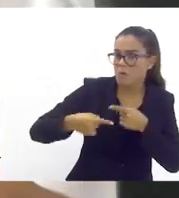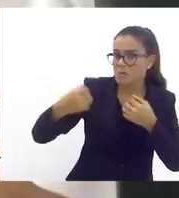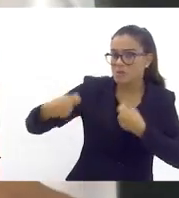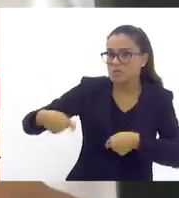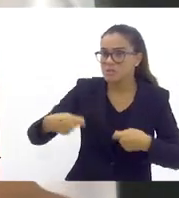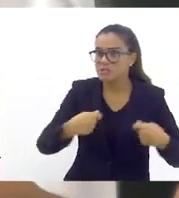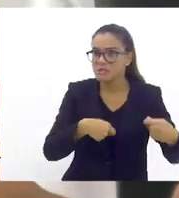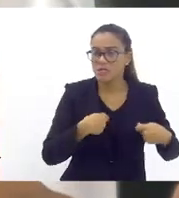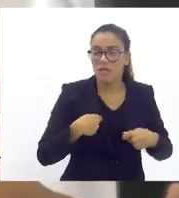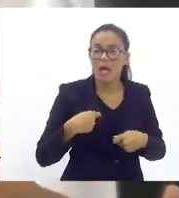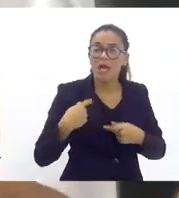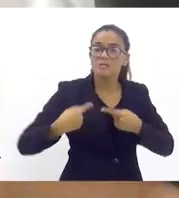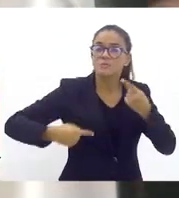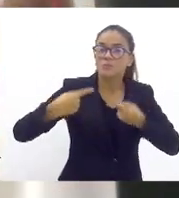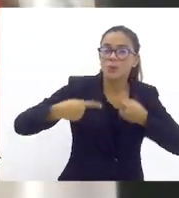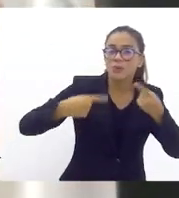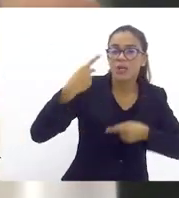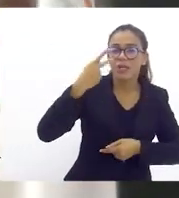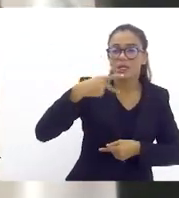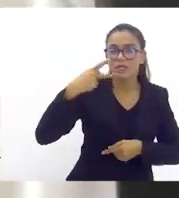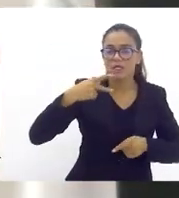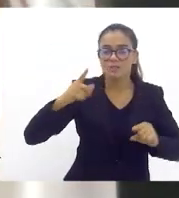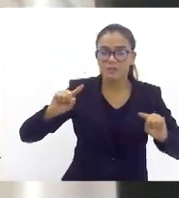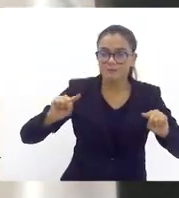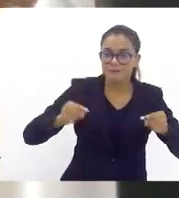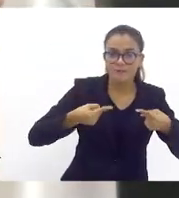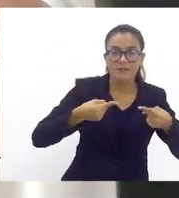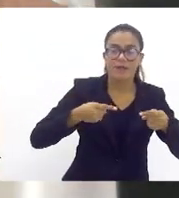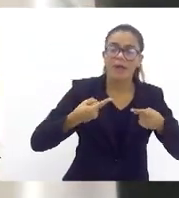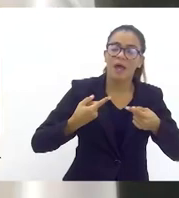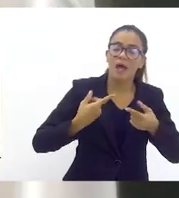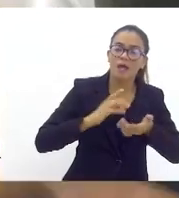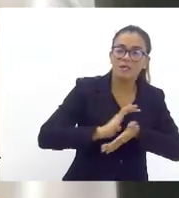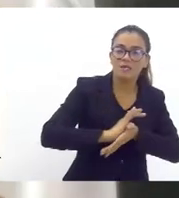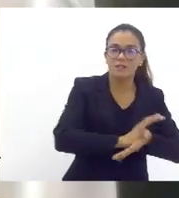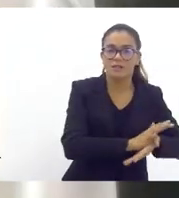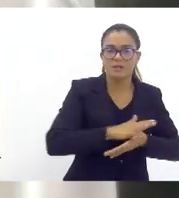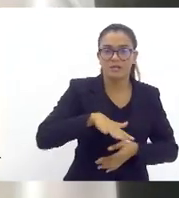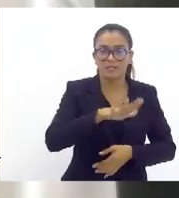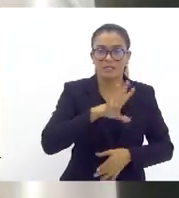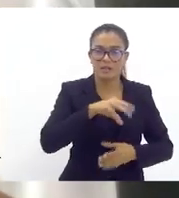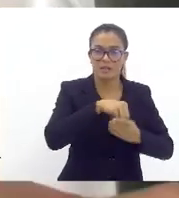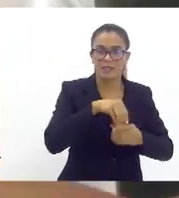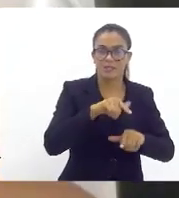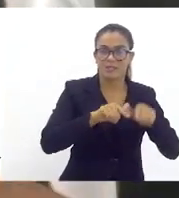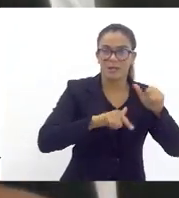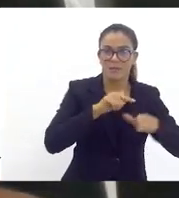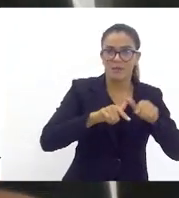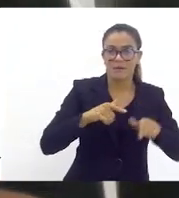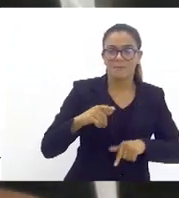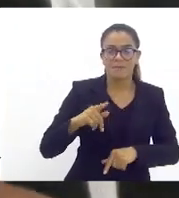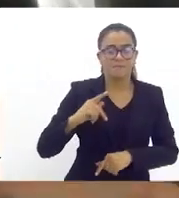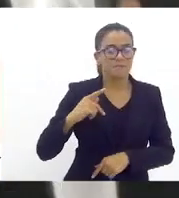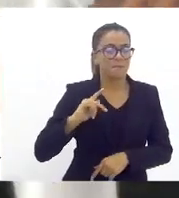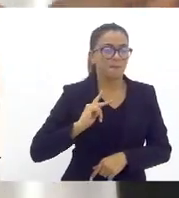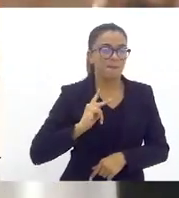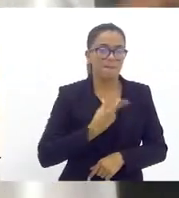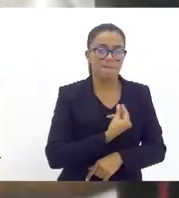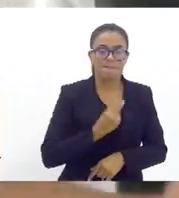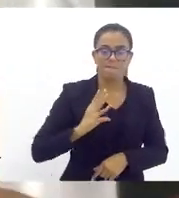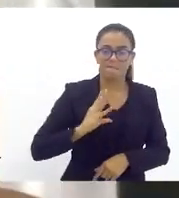colocou, as políticas de enfrentamento à discriminação no ambiente de trabalho de pessoas LGBTQI e PNBA+,